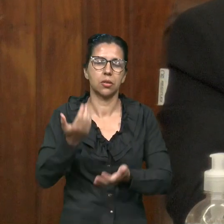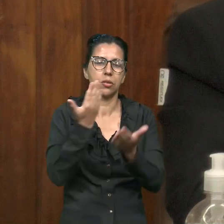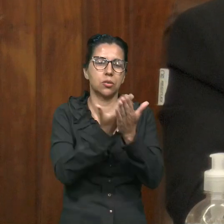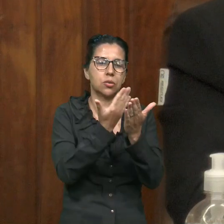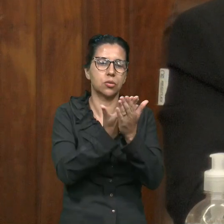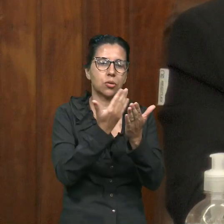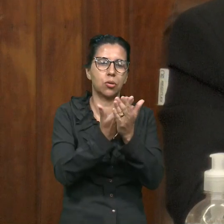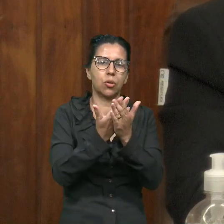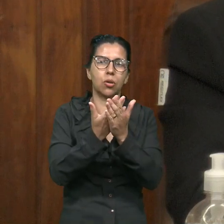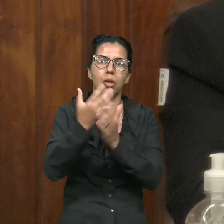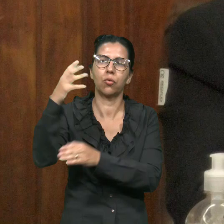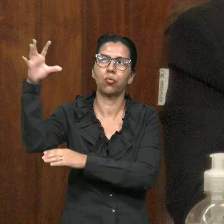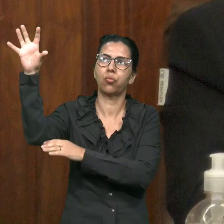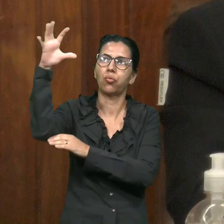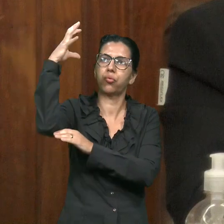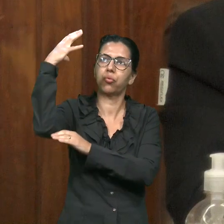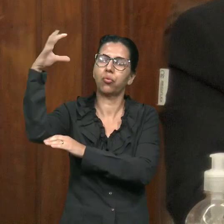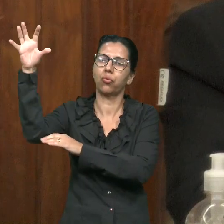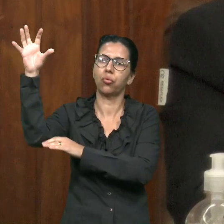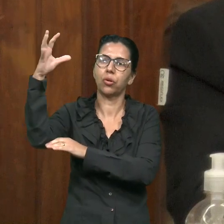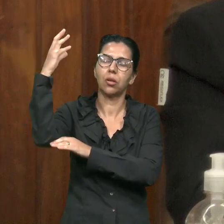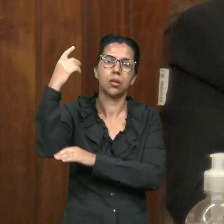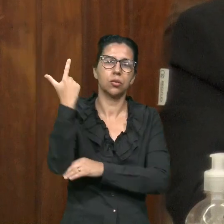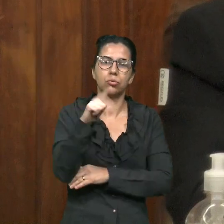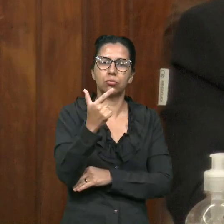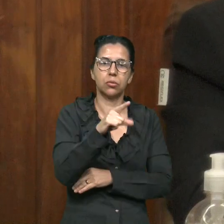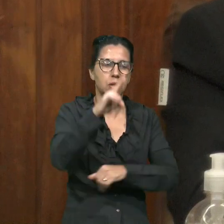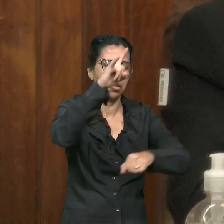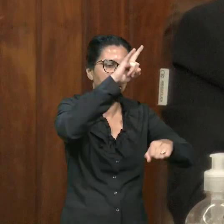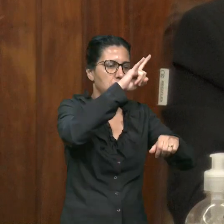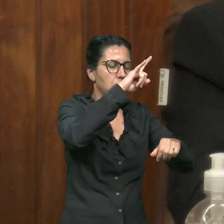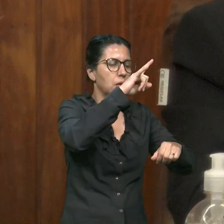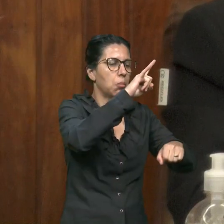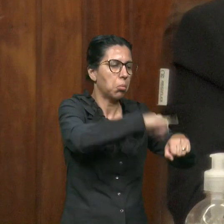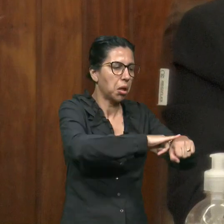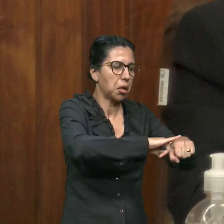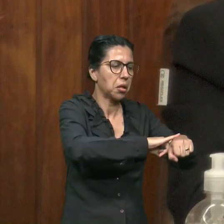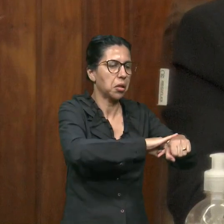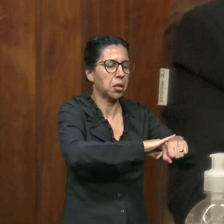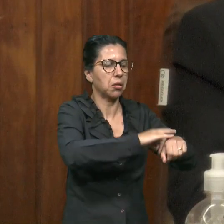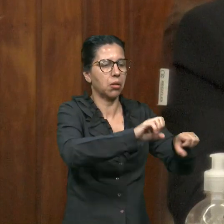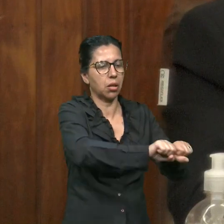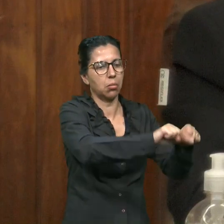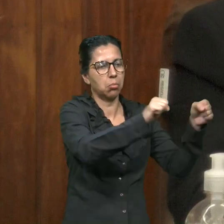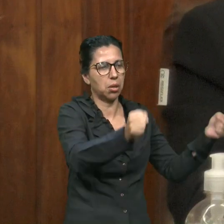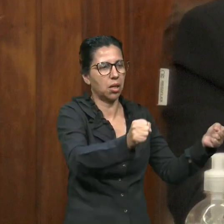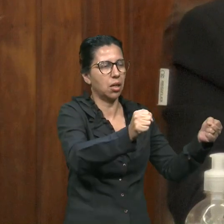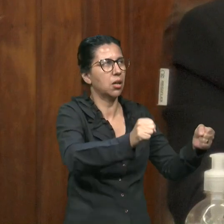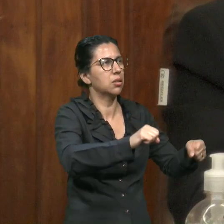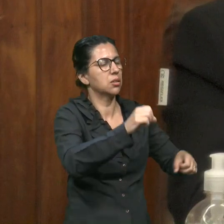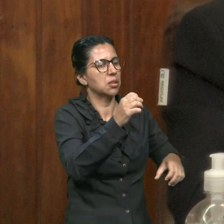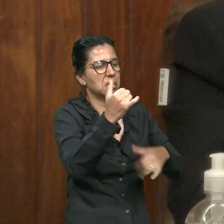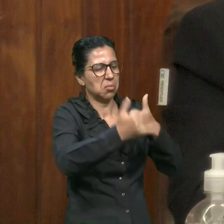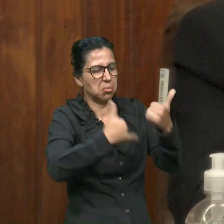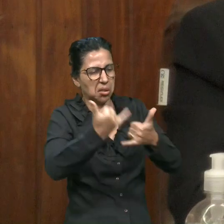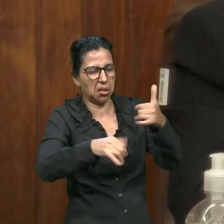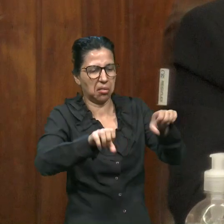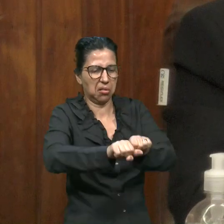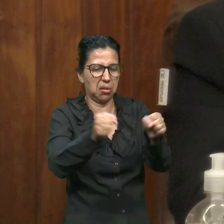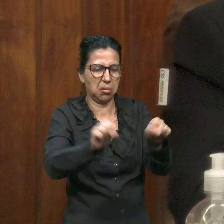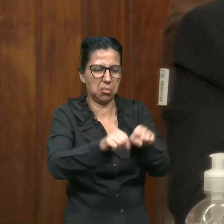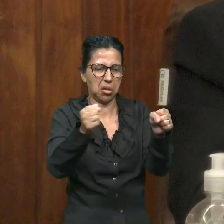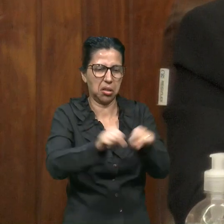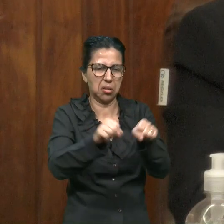nossas crianças, escolas com banheiros interditados, paredes de despesas emboloradas, brinquedos danificados, e